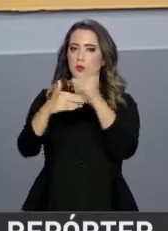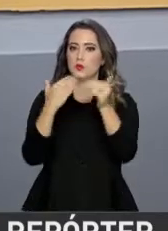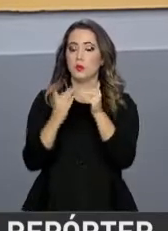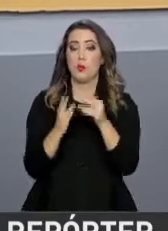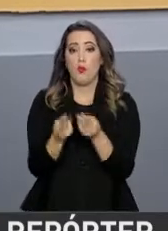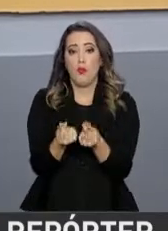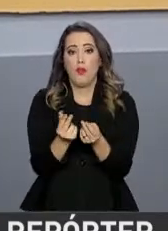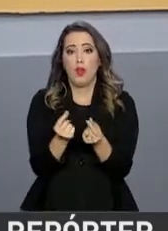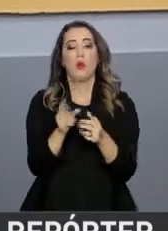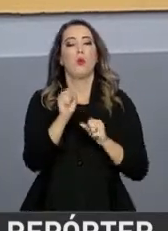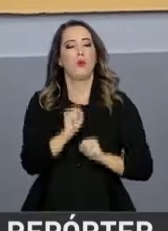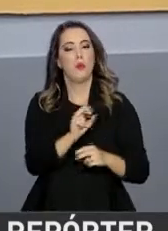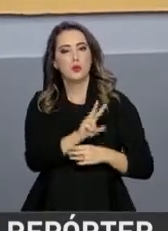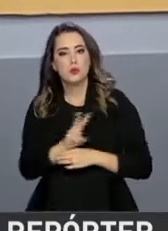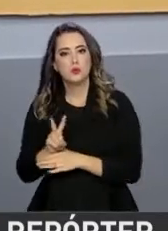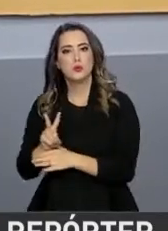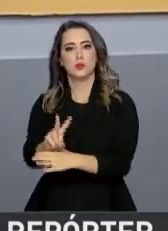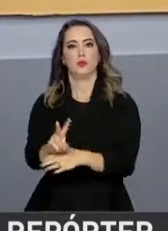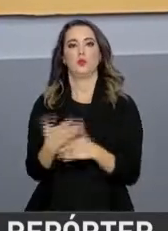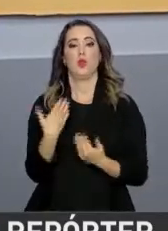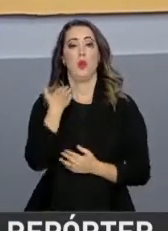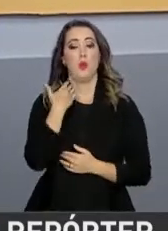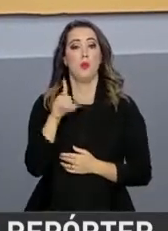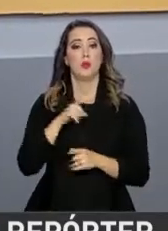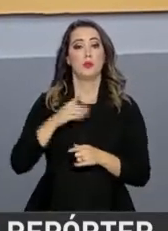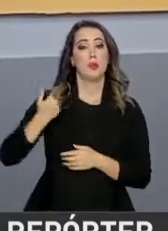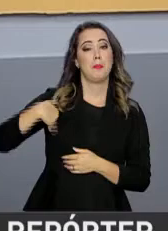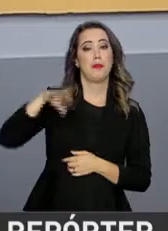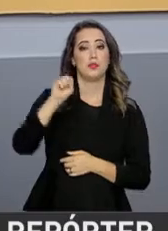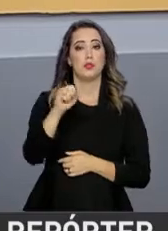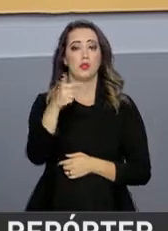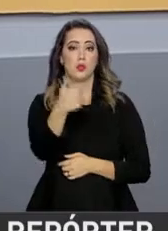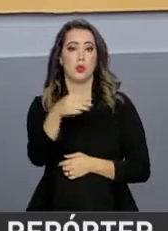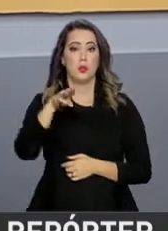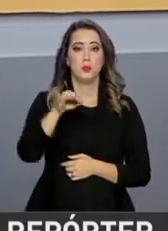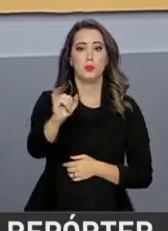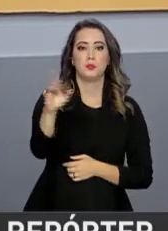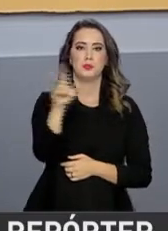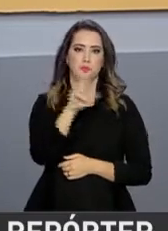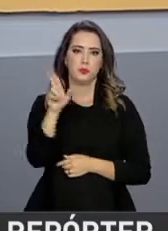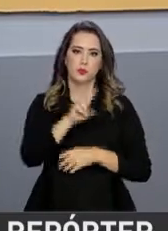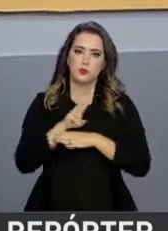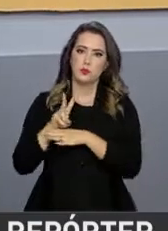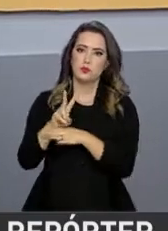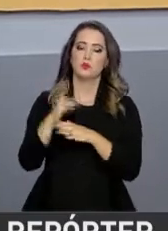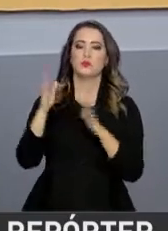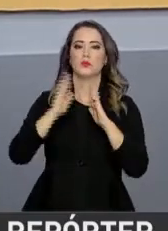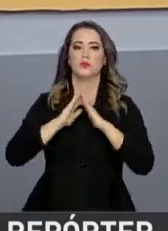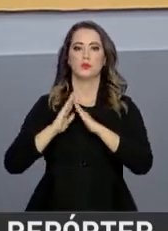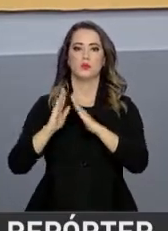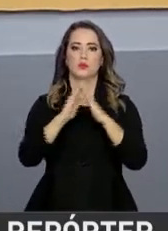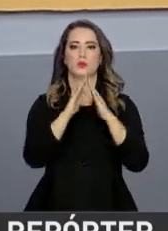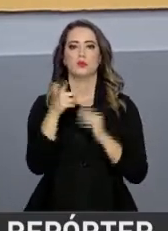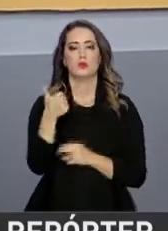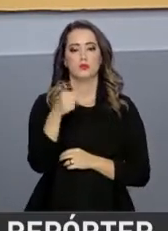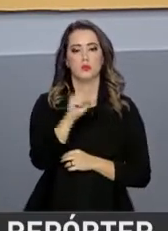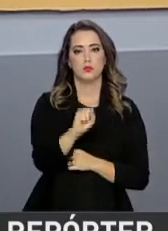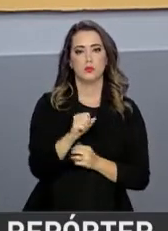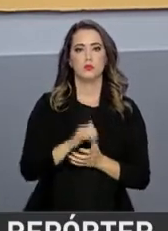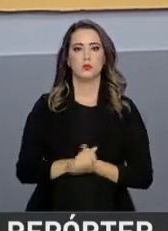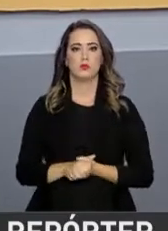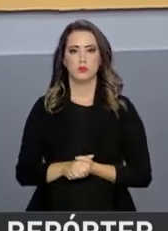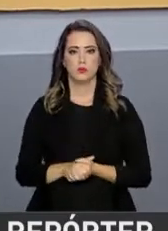aumento do limite de financiamento o banco conta com mais de 82 bilhões de reais para o crédito habitacional em